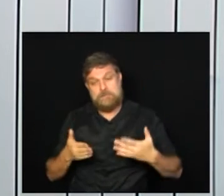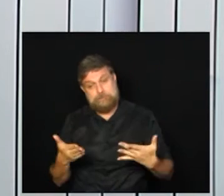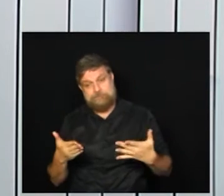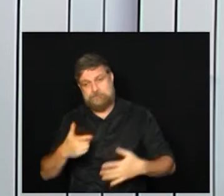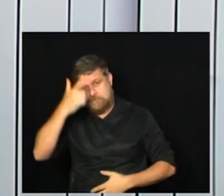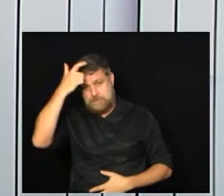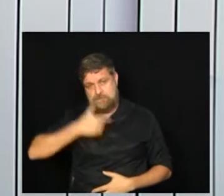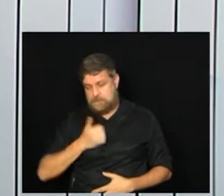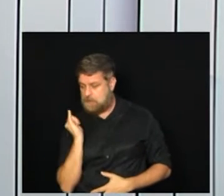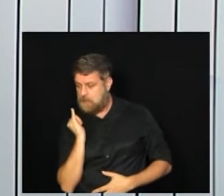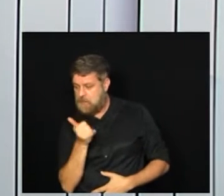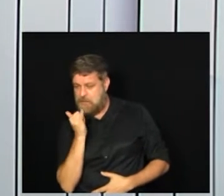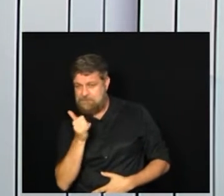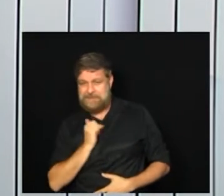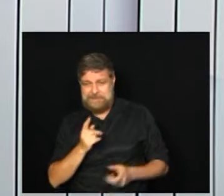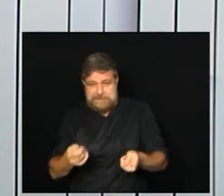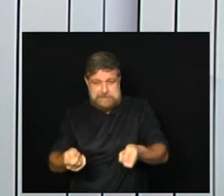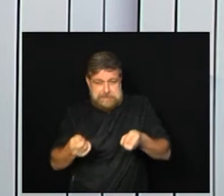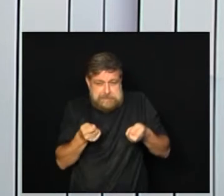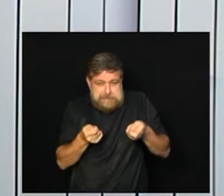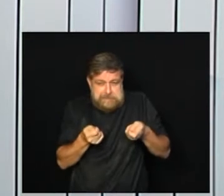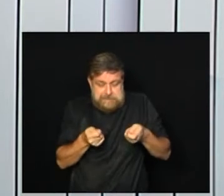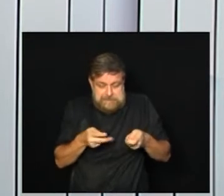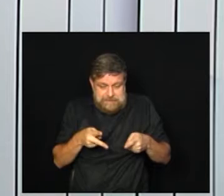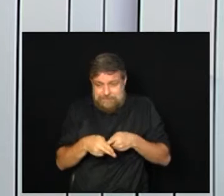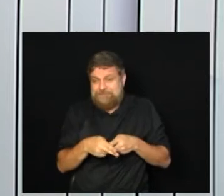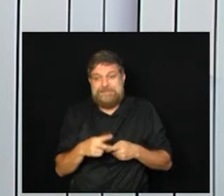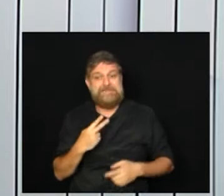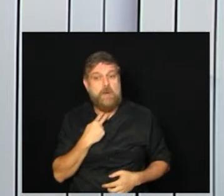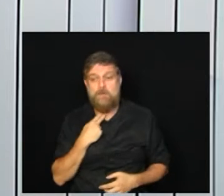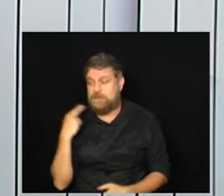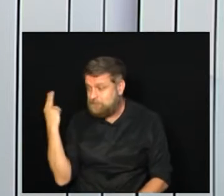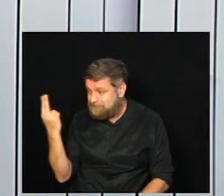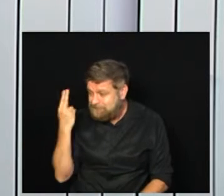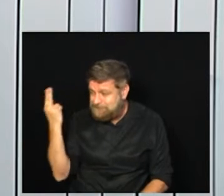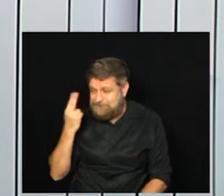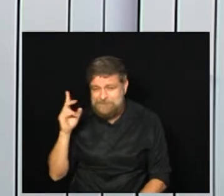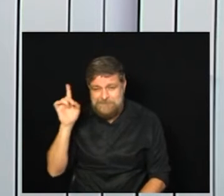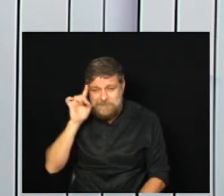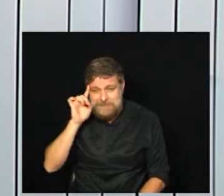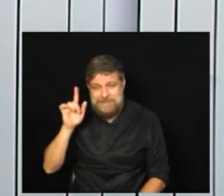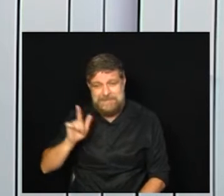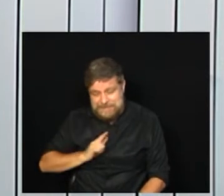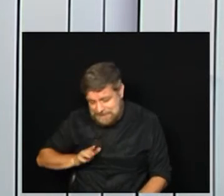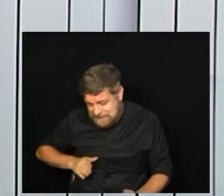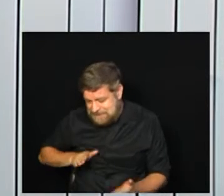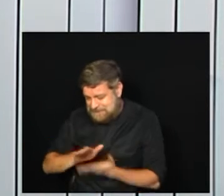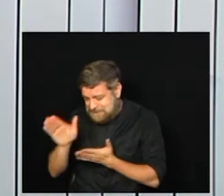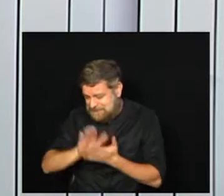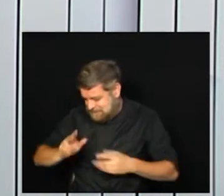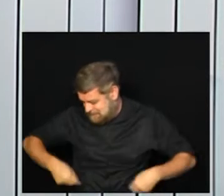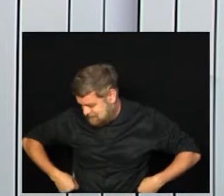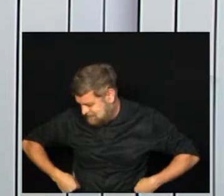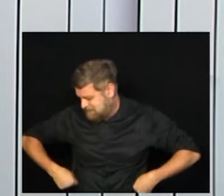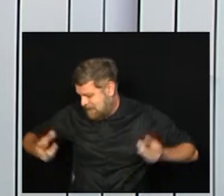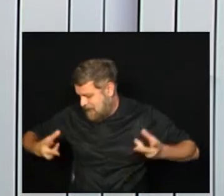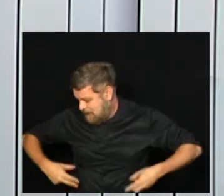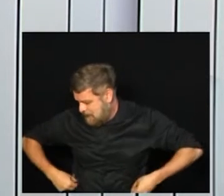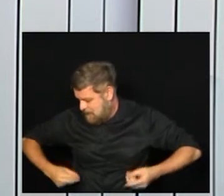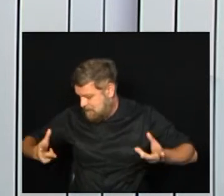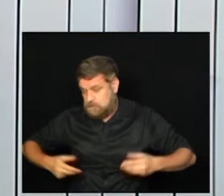na minha abertura sobre cortes que não podemos fazer no nosso dia a dia. Tem alguns, e aí gasto